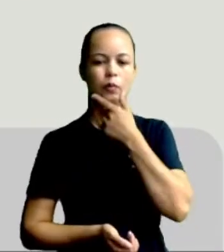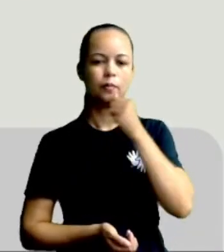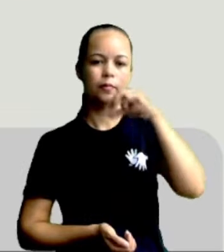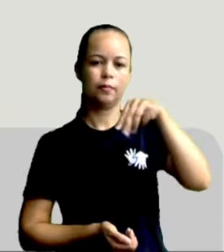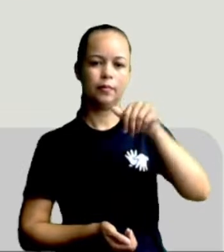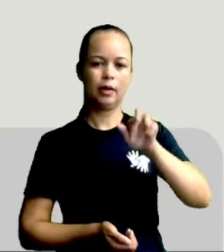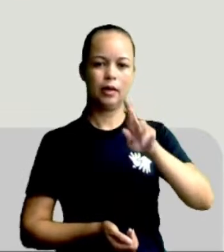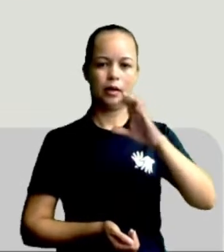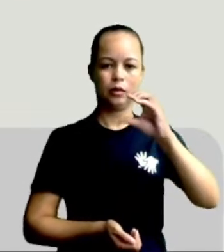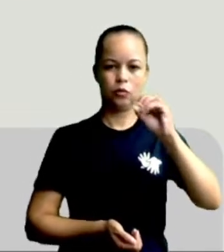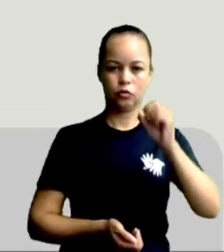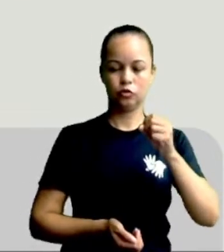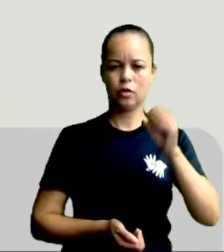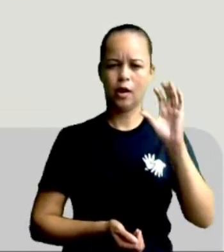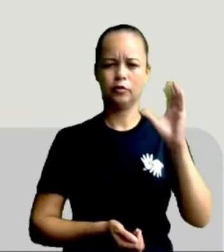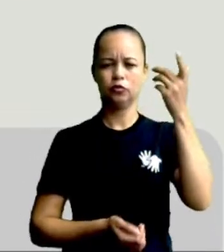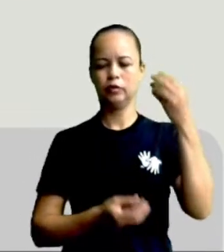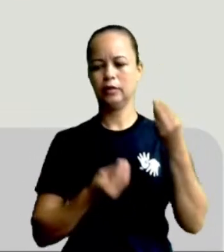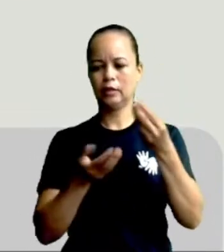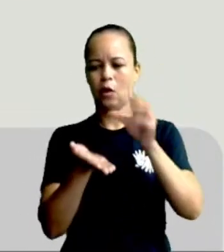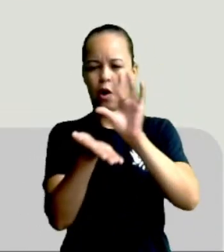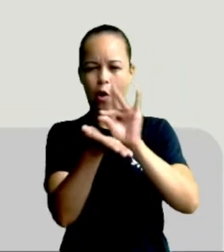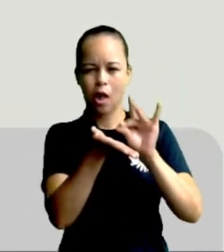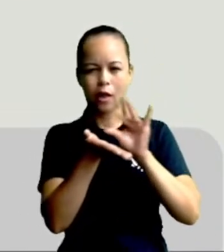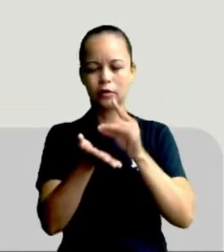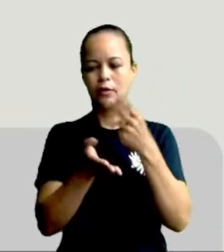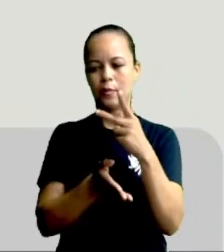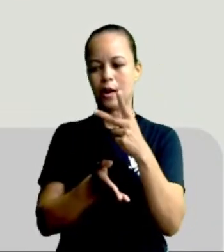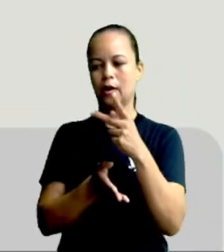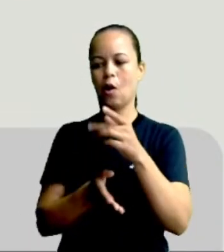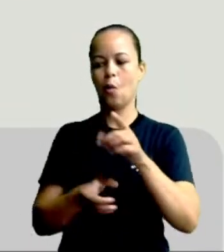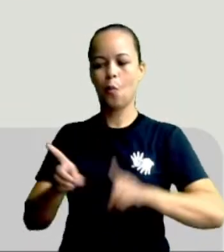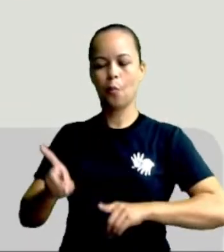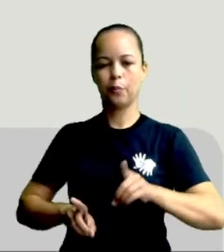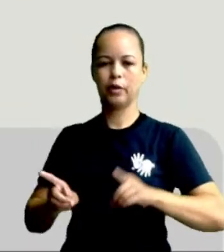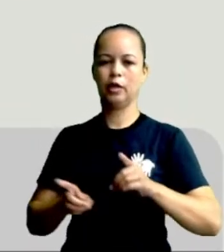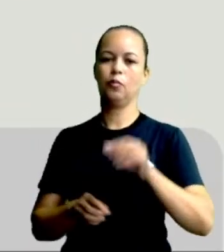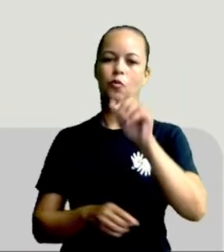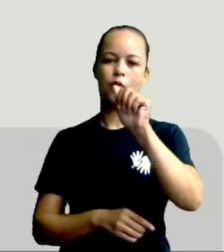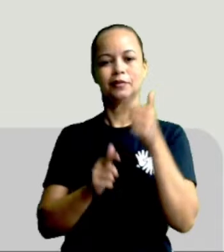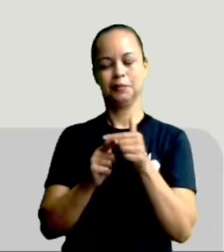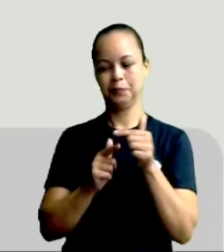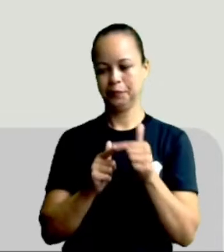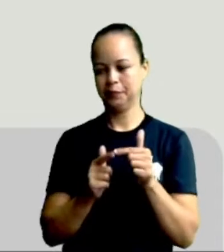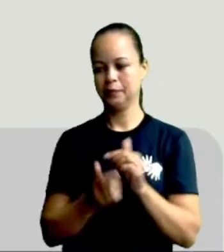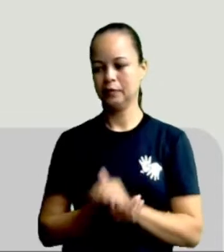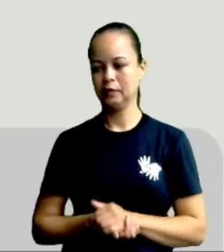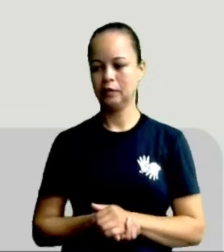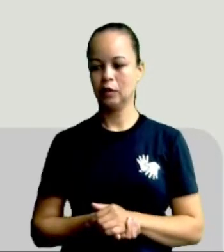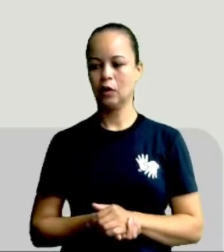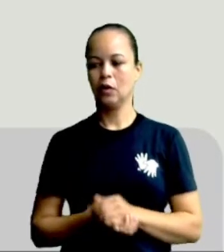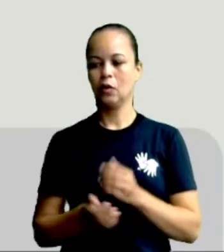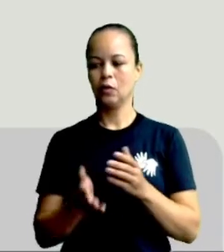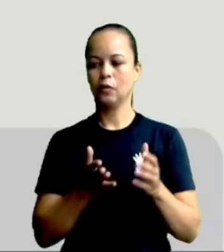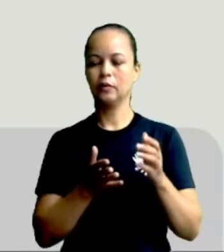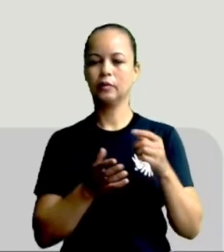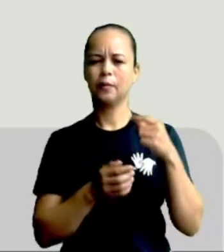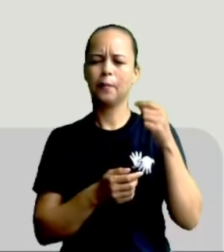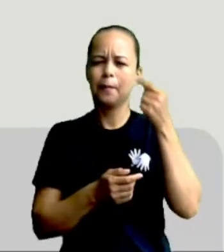operações básicas, adição, subtração, multiplicação e divisão, para que a gente possa aí entrar de férias